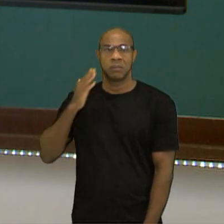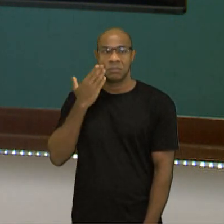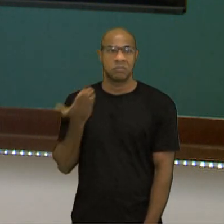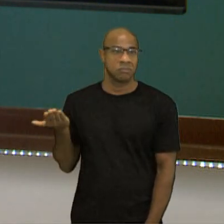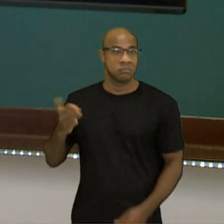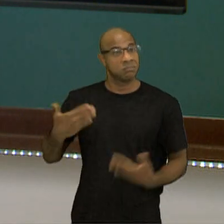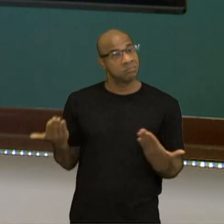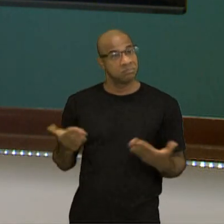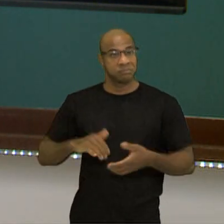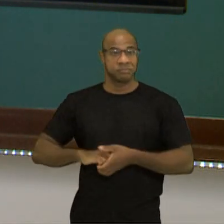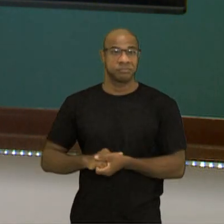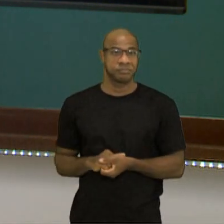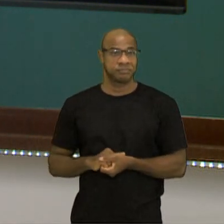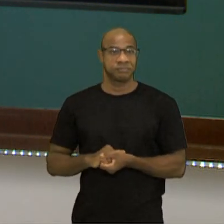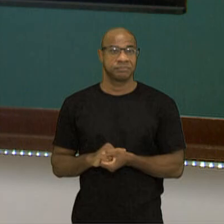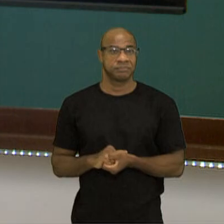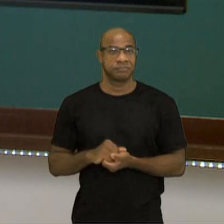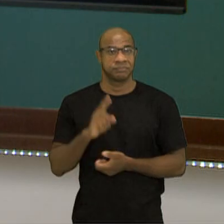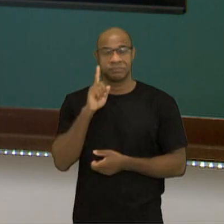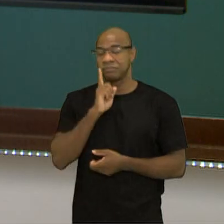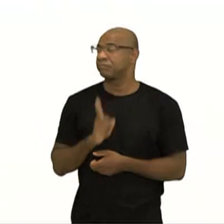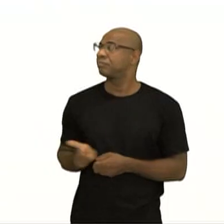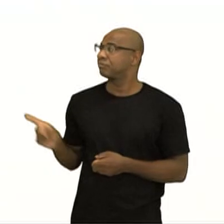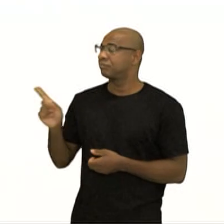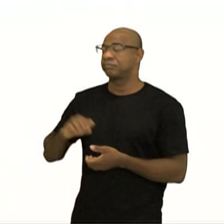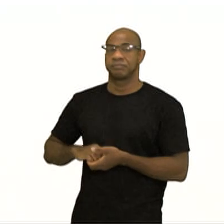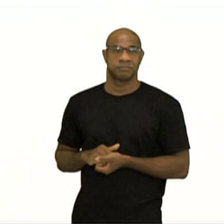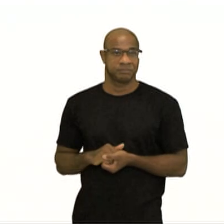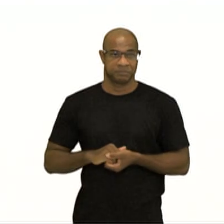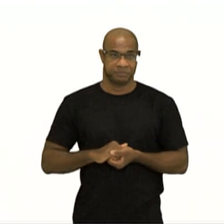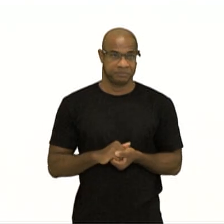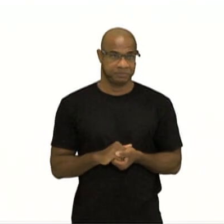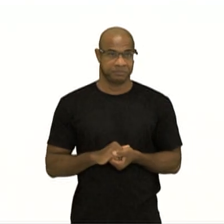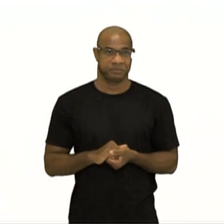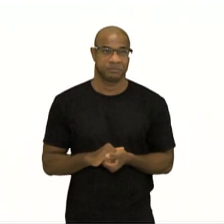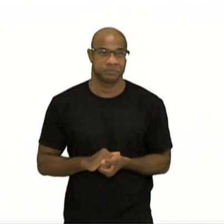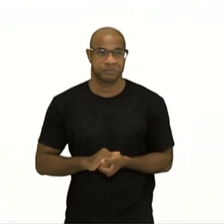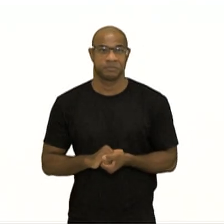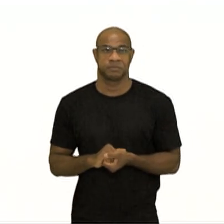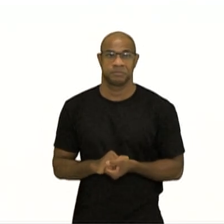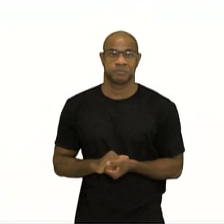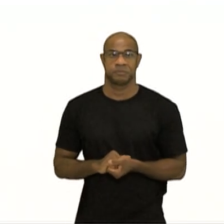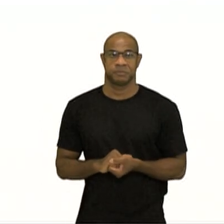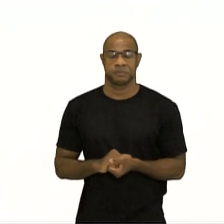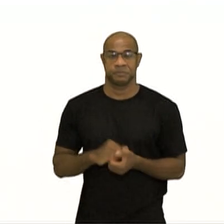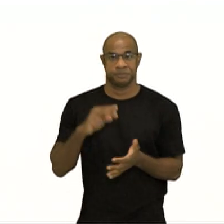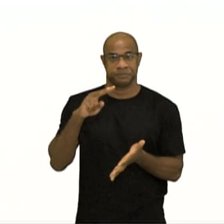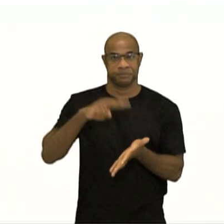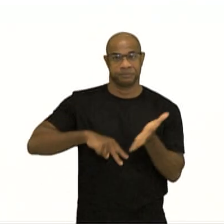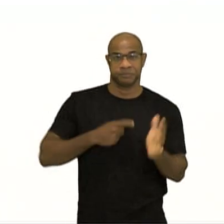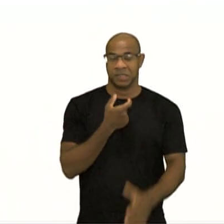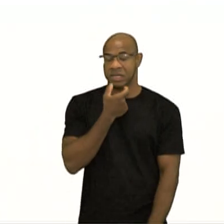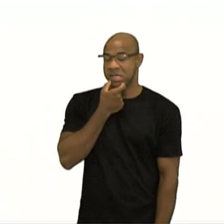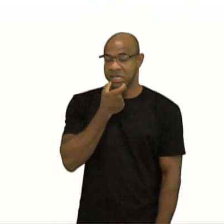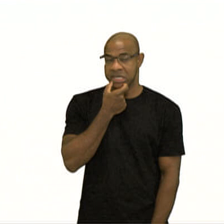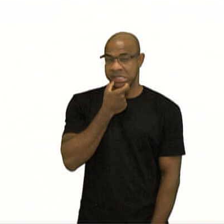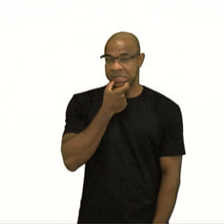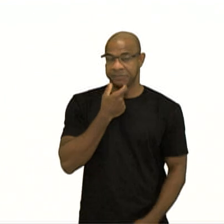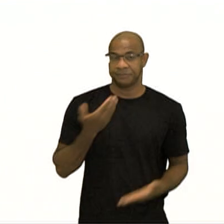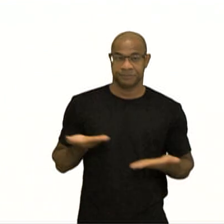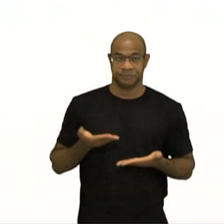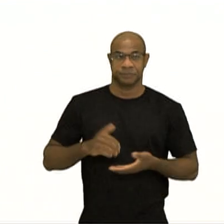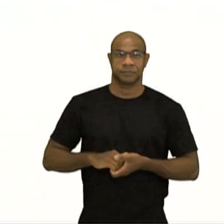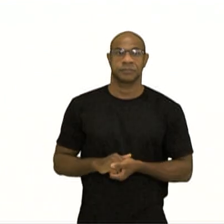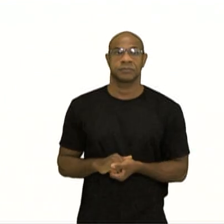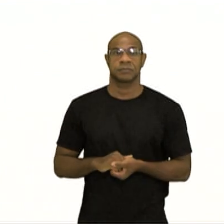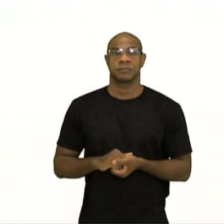can result in a verb whose meaning is completely different from the meaning of the verb and the particle. O